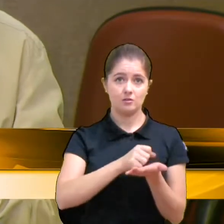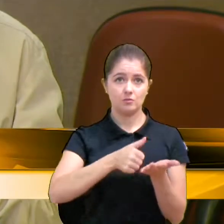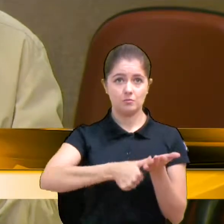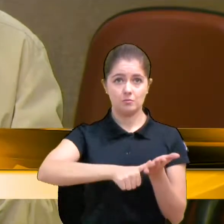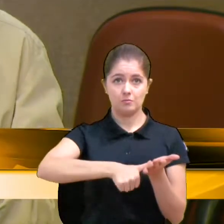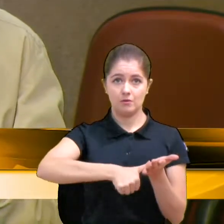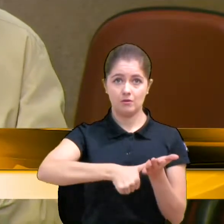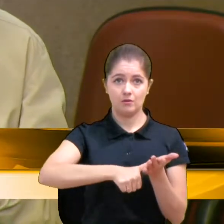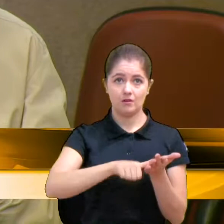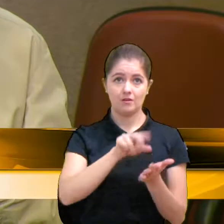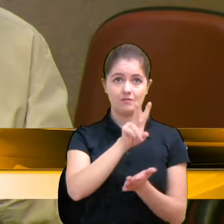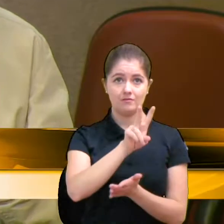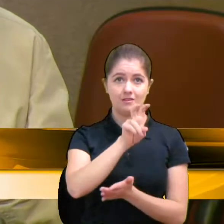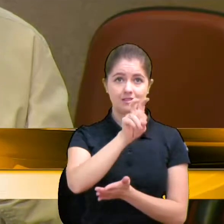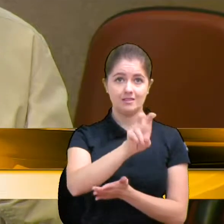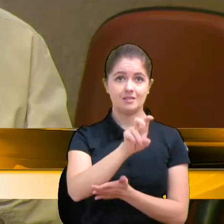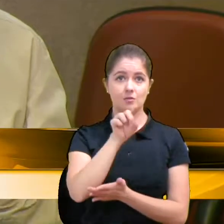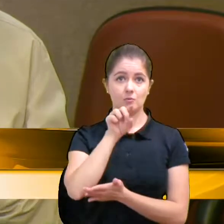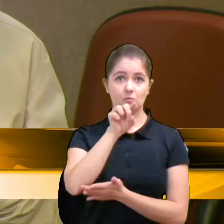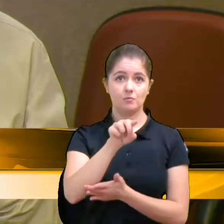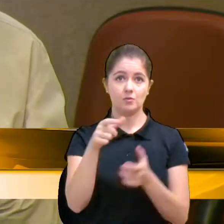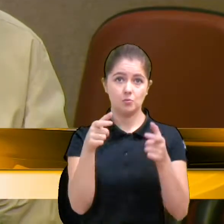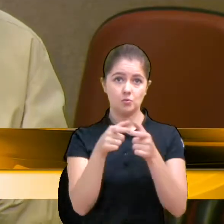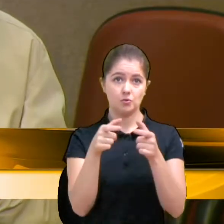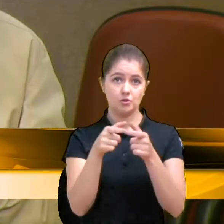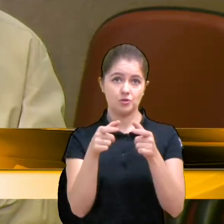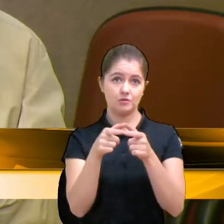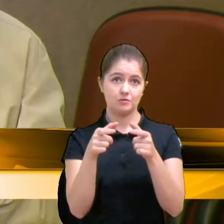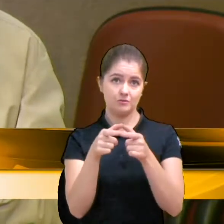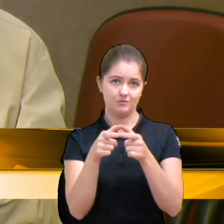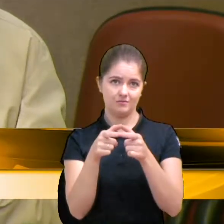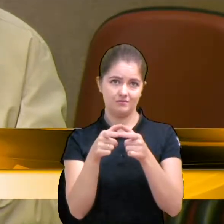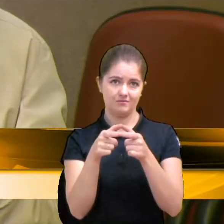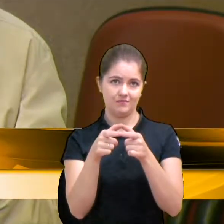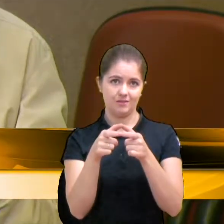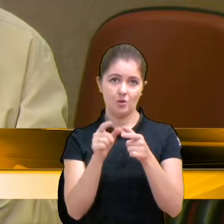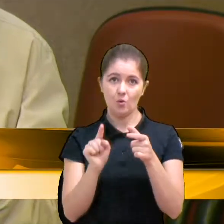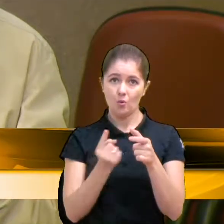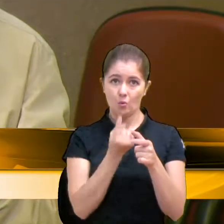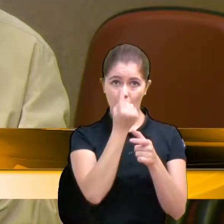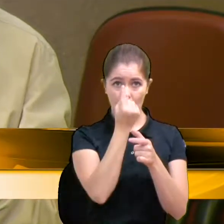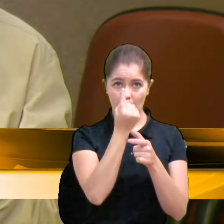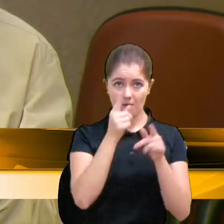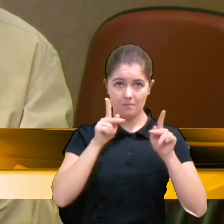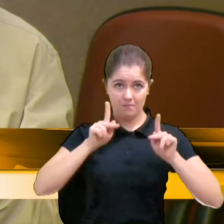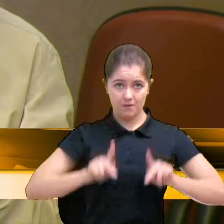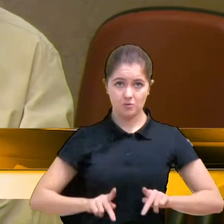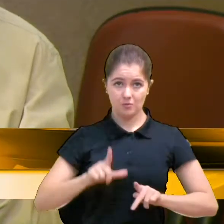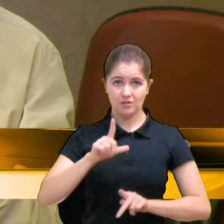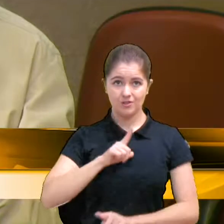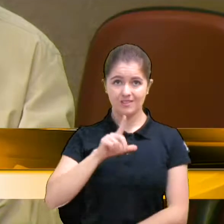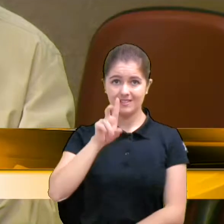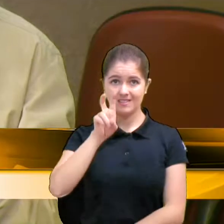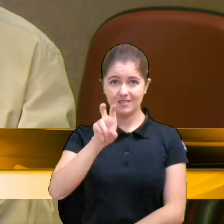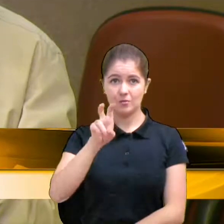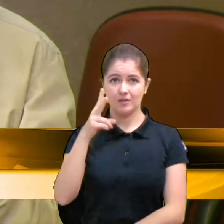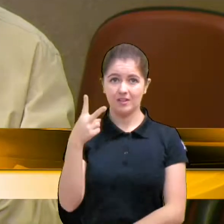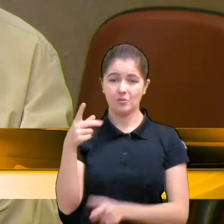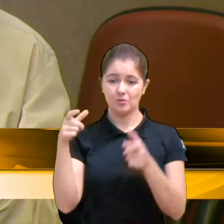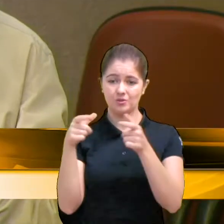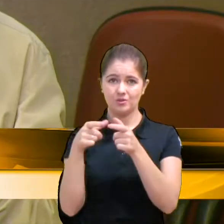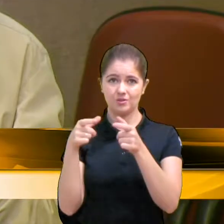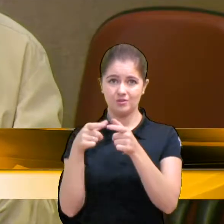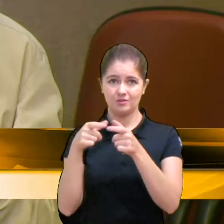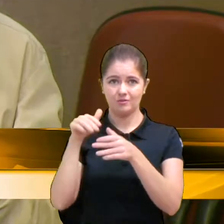mil títulos de eleitores duplicados, sendo que uma única pessoa foi encontrada com 52 títulos de